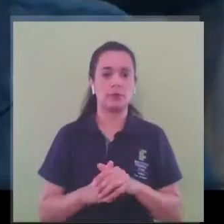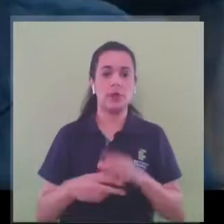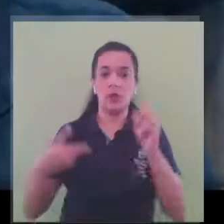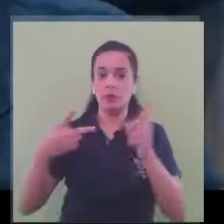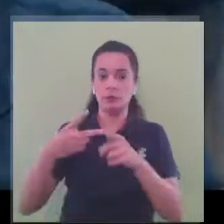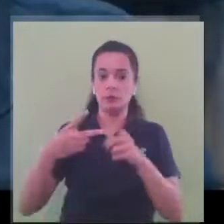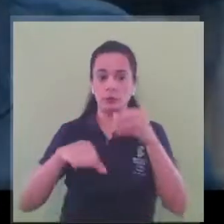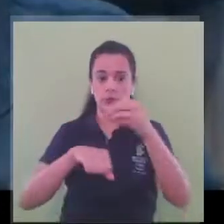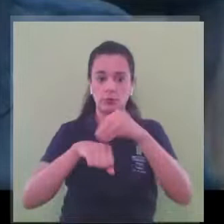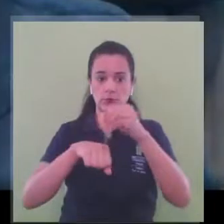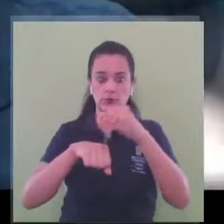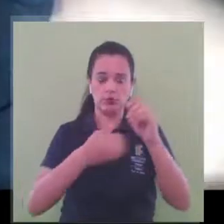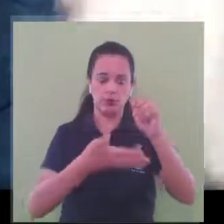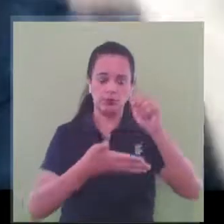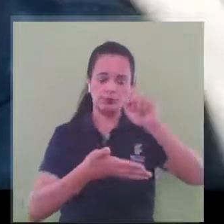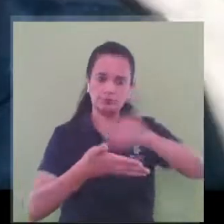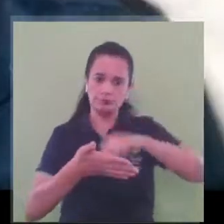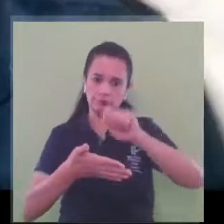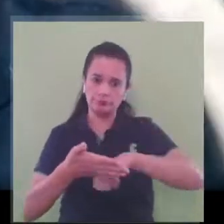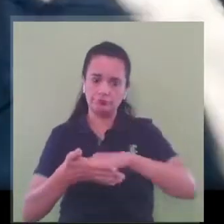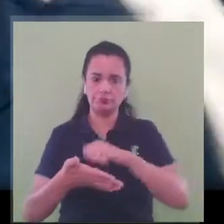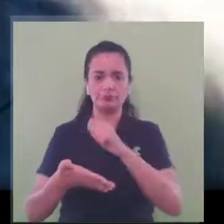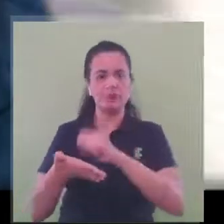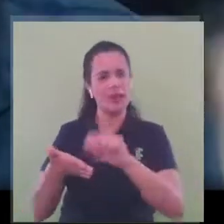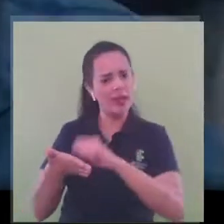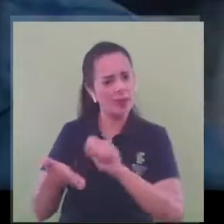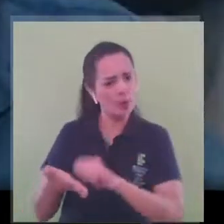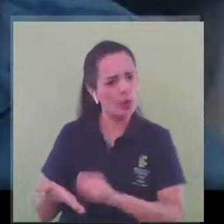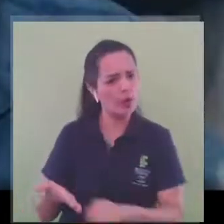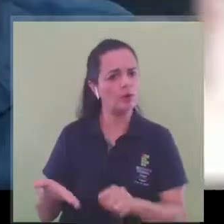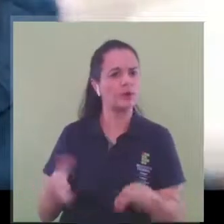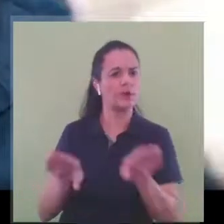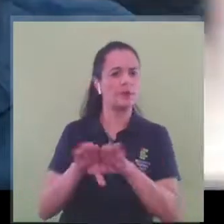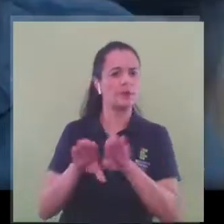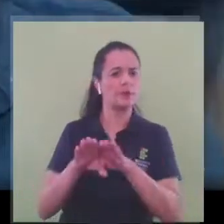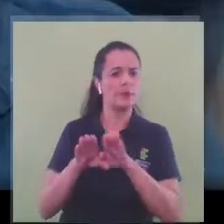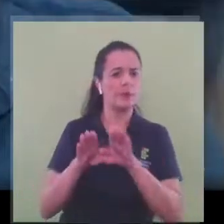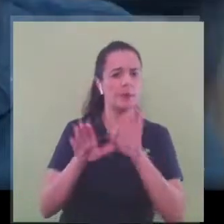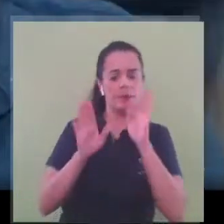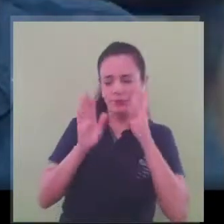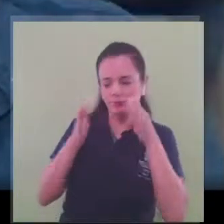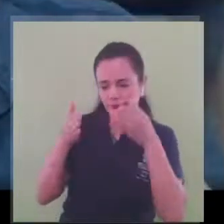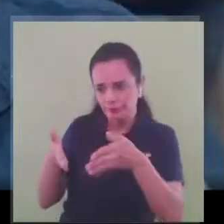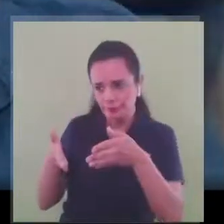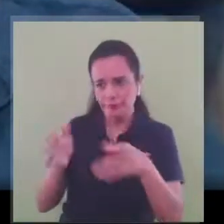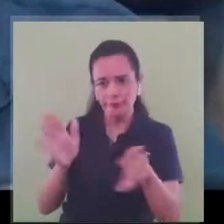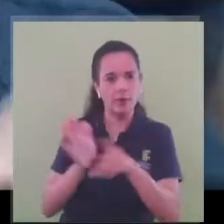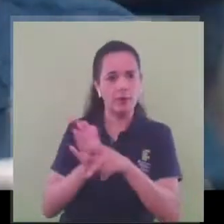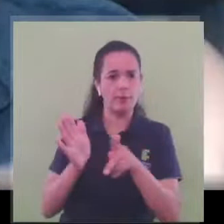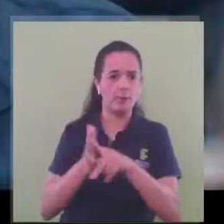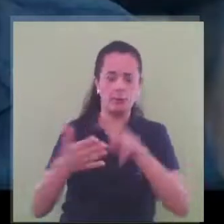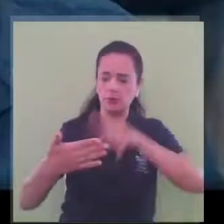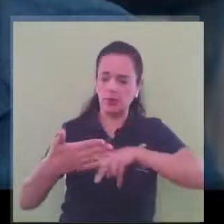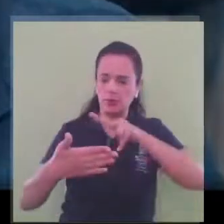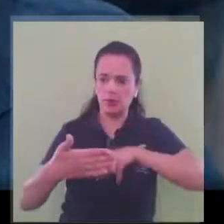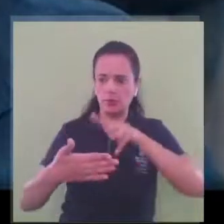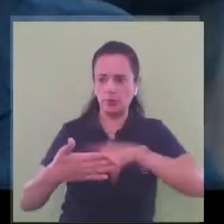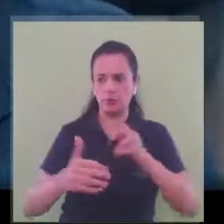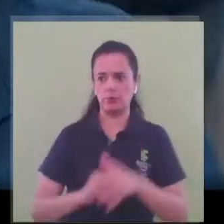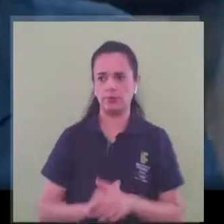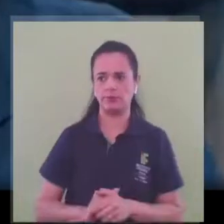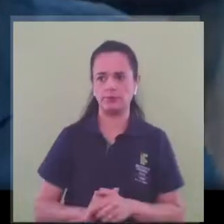na anotação você vai trabalhar somente para focar, para ter atenção naquela leitura. Então, se você não